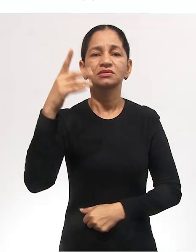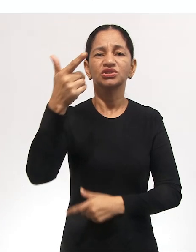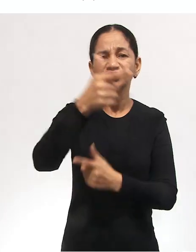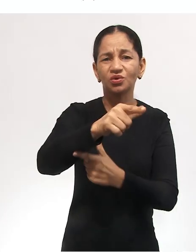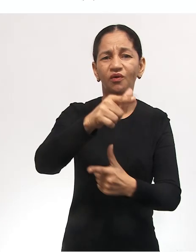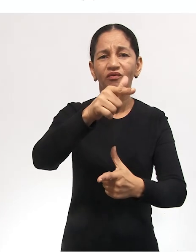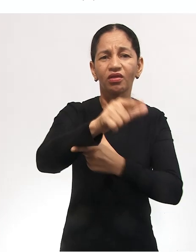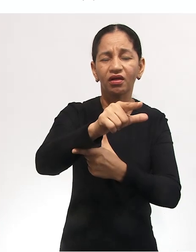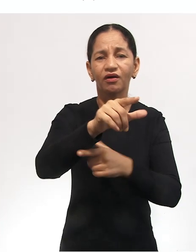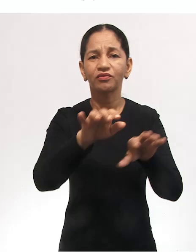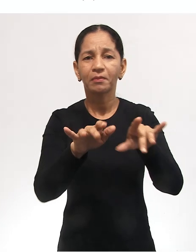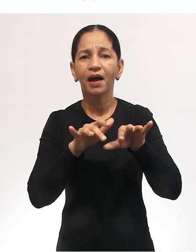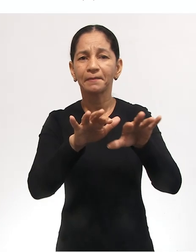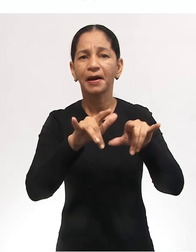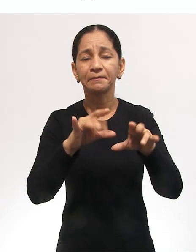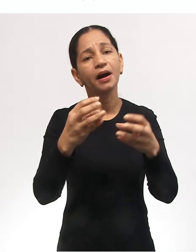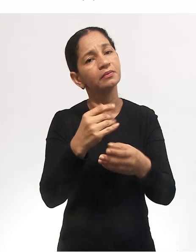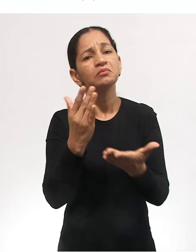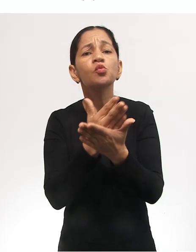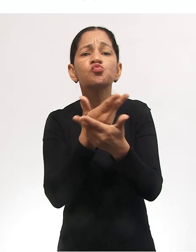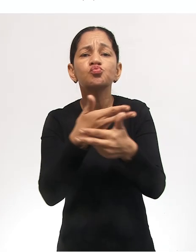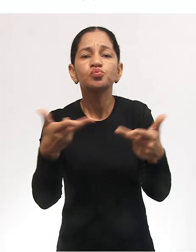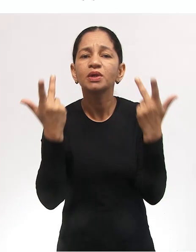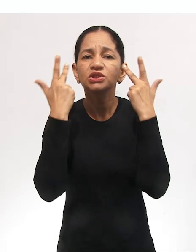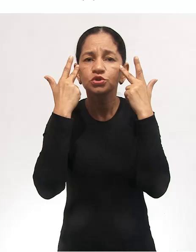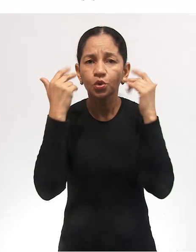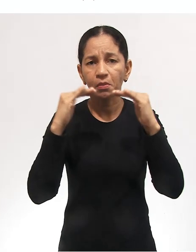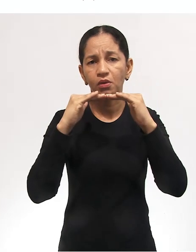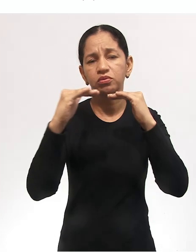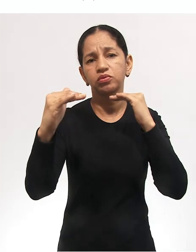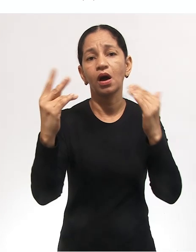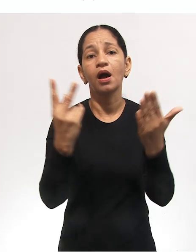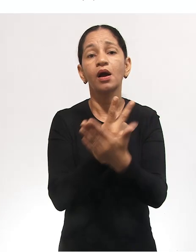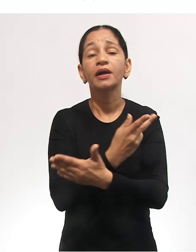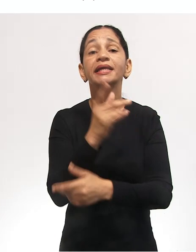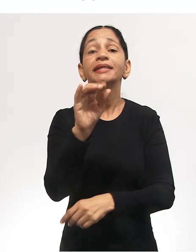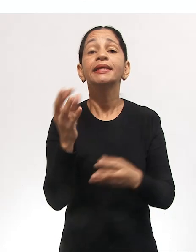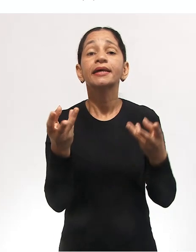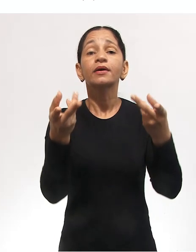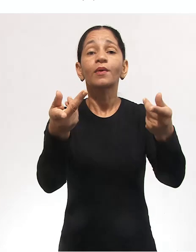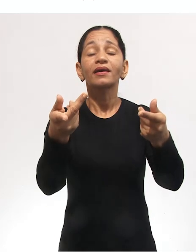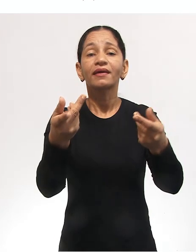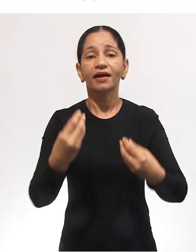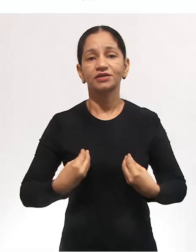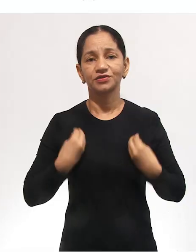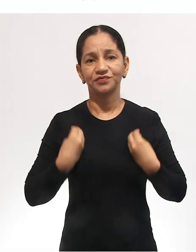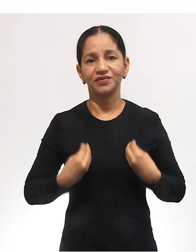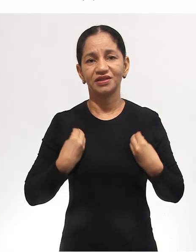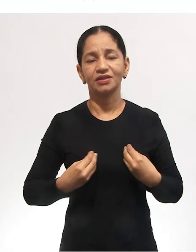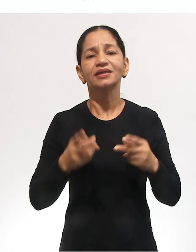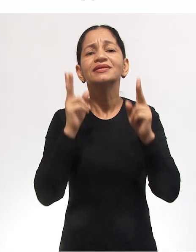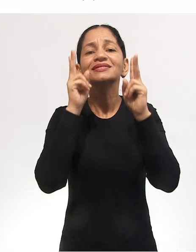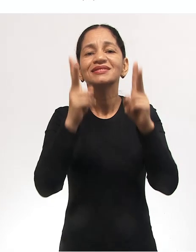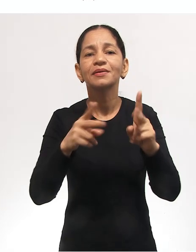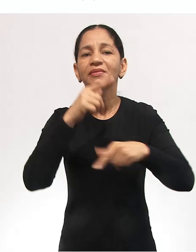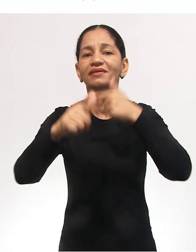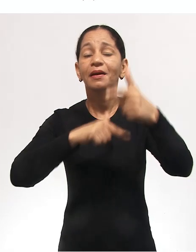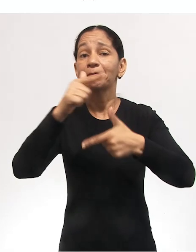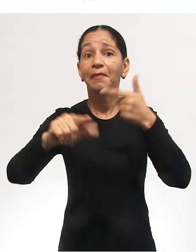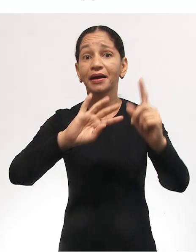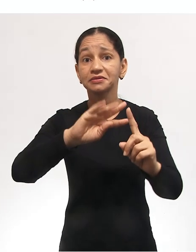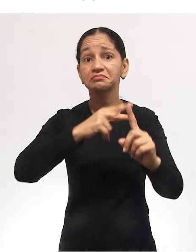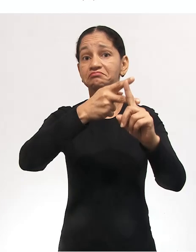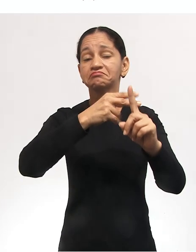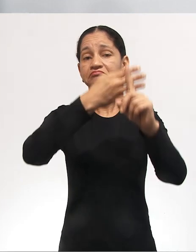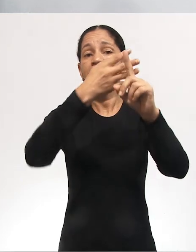ao trabalho. E também falei para vocês que a qualidade de vida no trabalho aumenta a produtividade e reduz ali o número